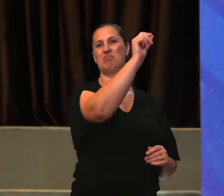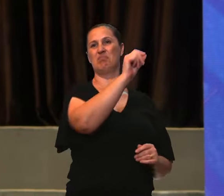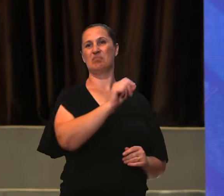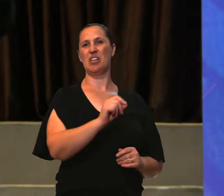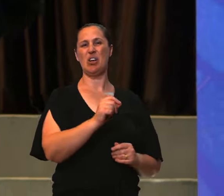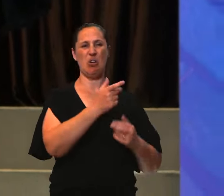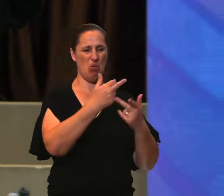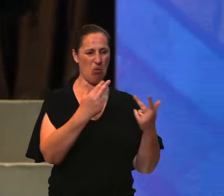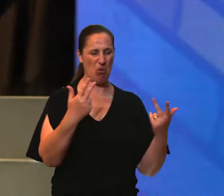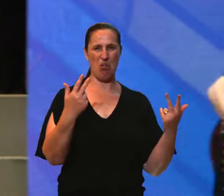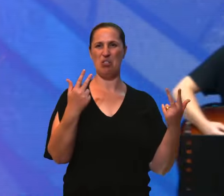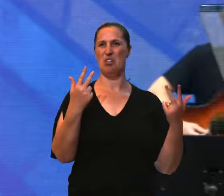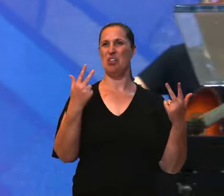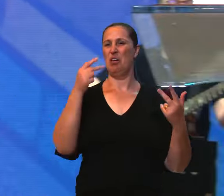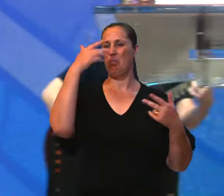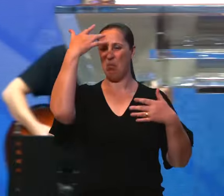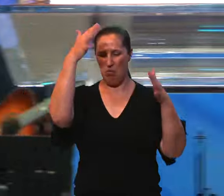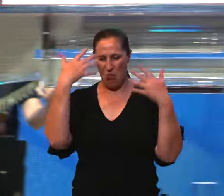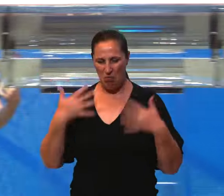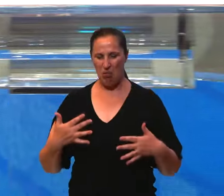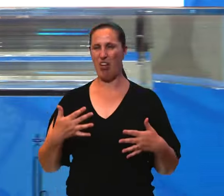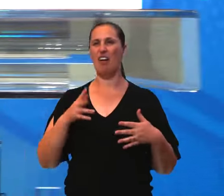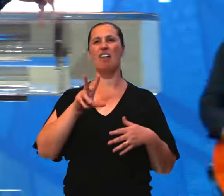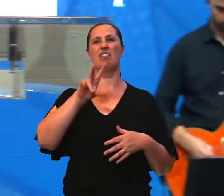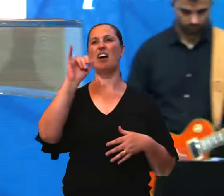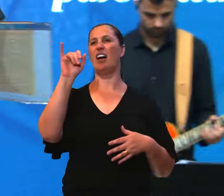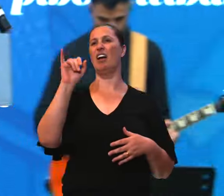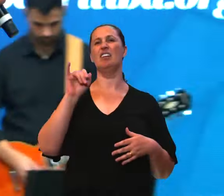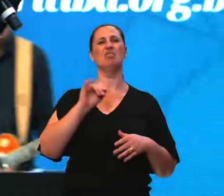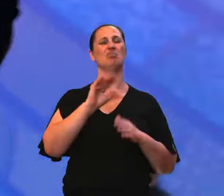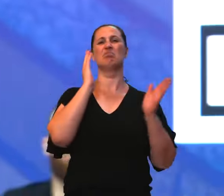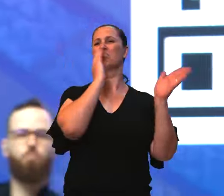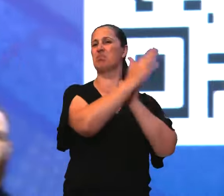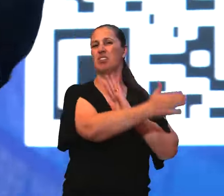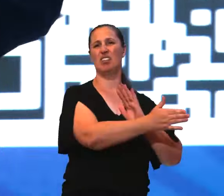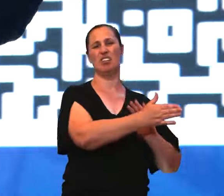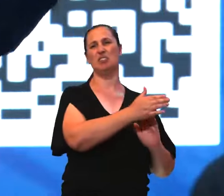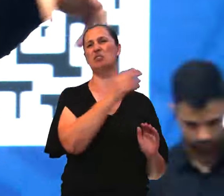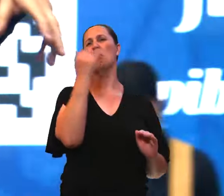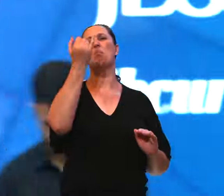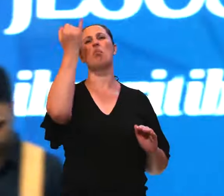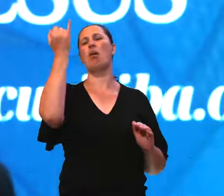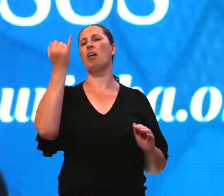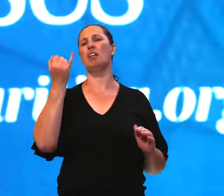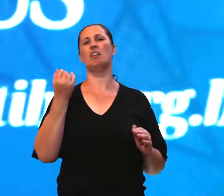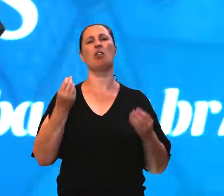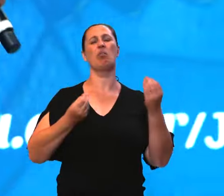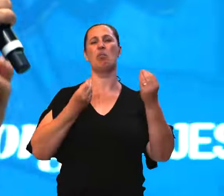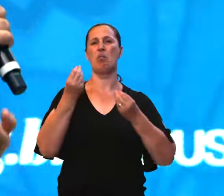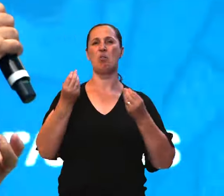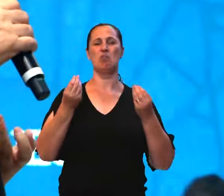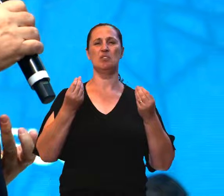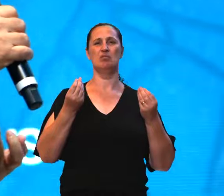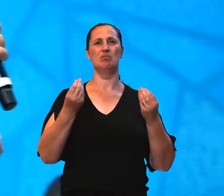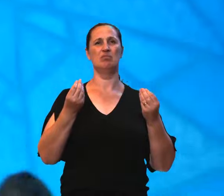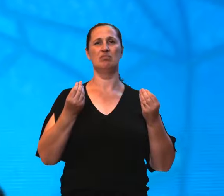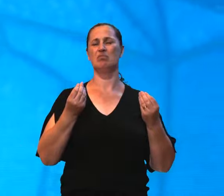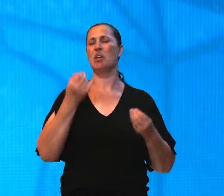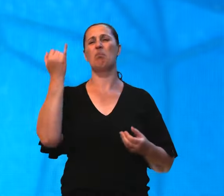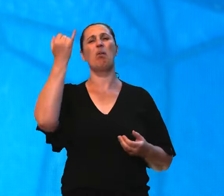despachada entregue levada pelo correio pelo email pela Encruzilhada não importa como mandaram não pega